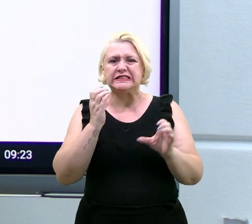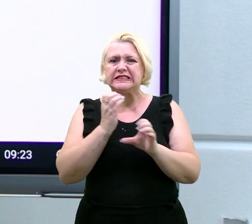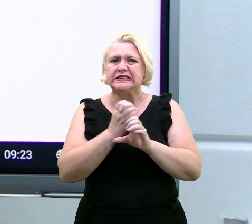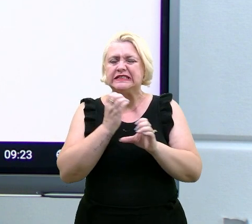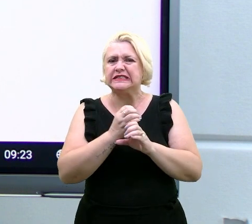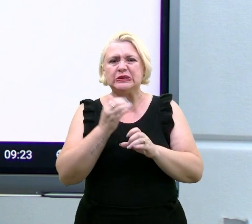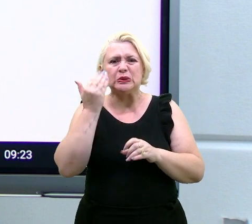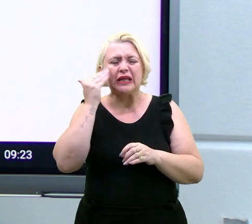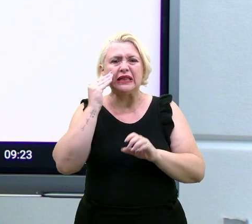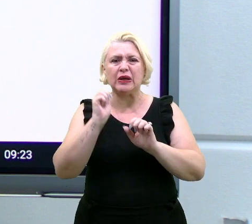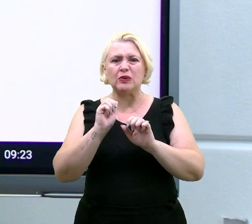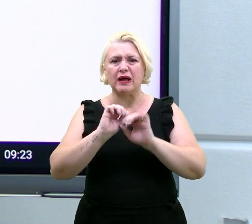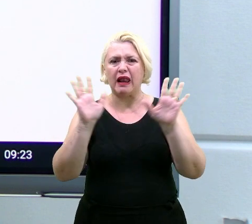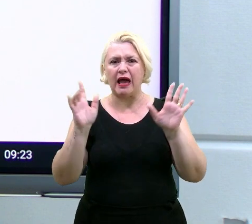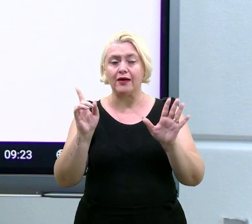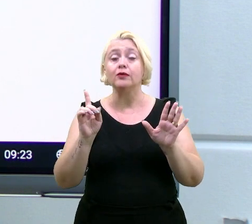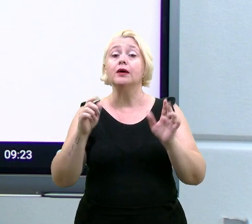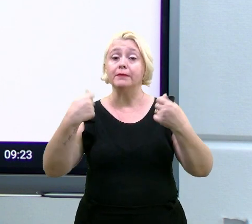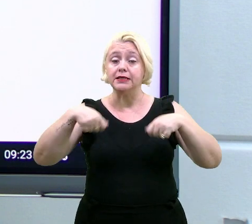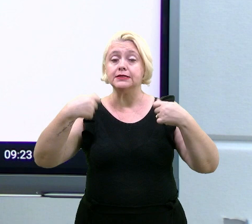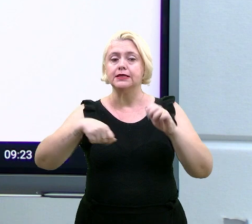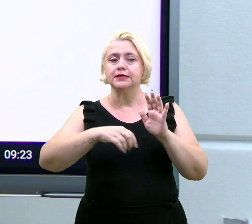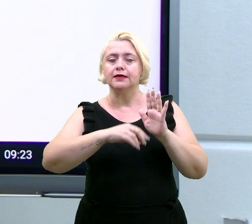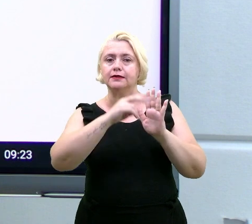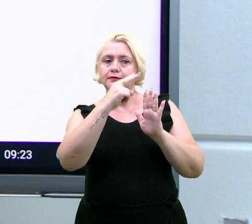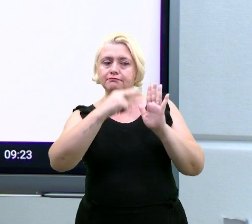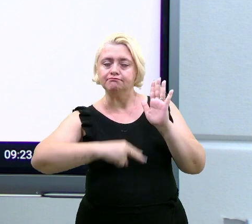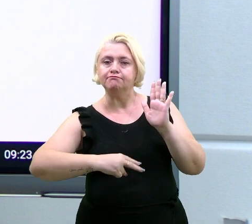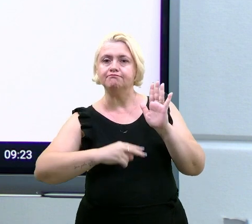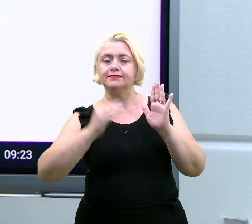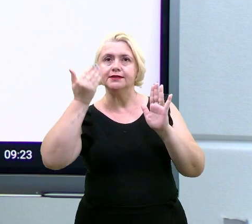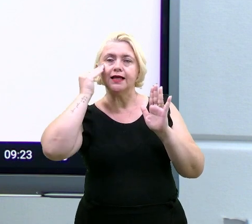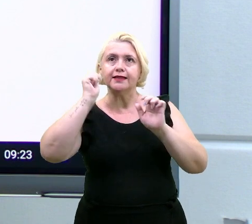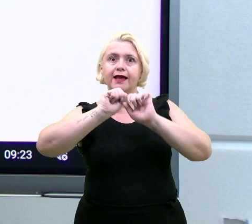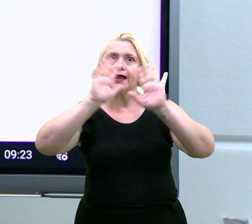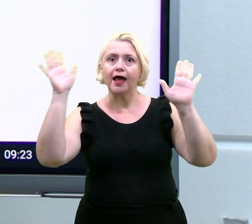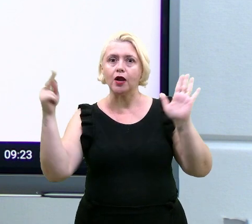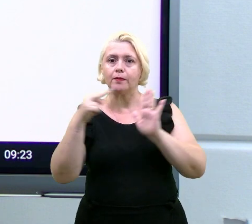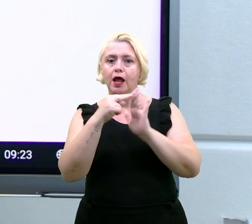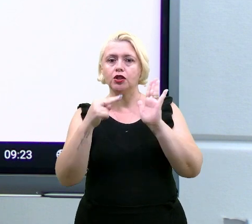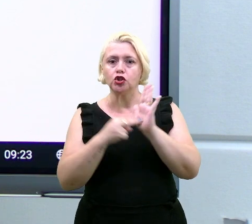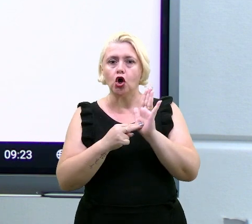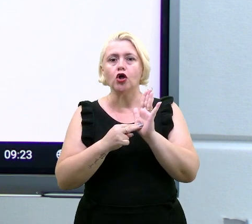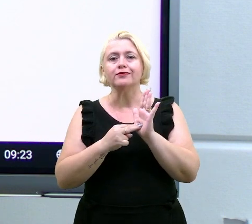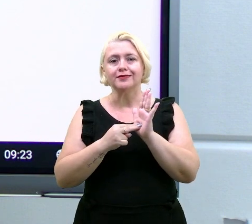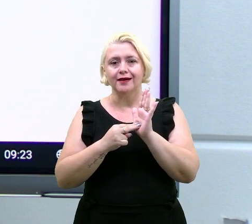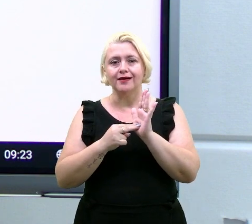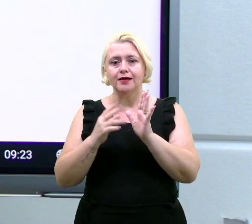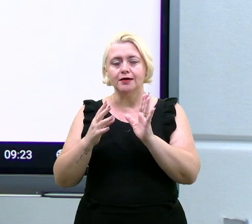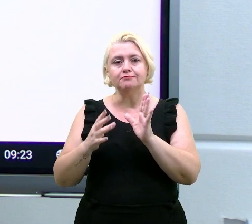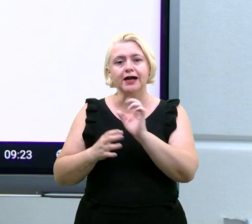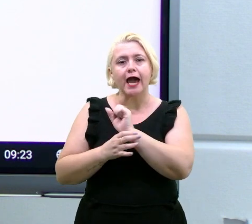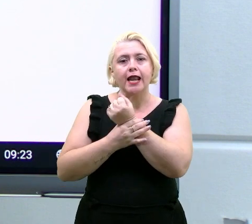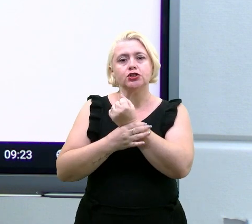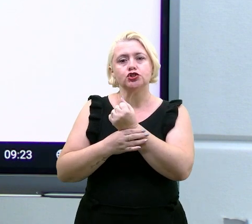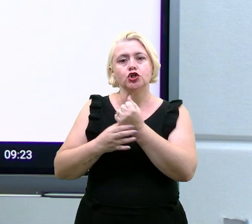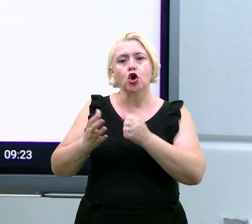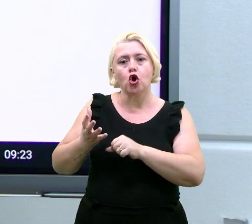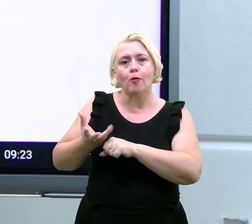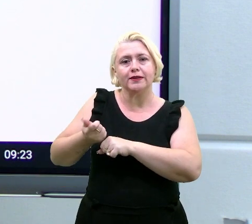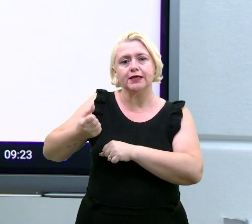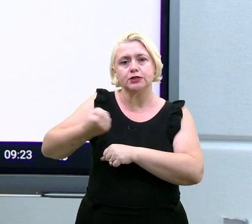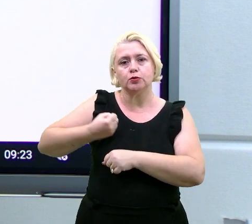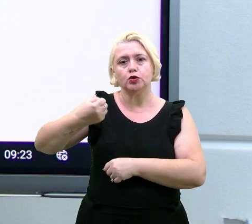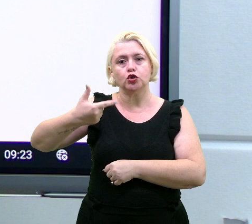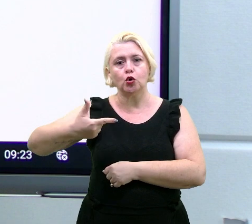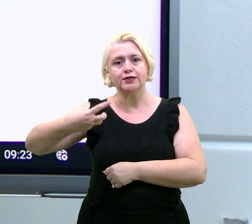escrito vai beneficiar a sua nota na competência 2 na 3 e na quatro principalmente Então